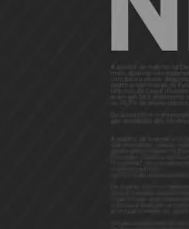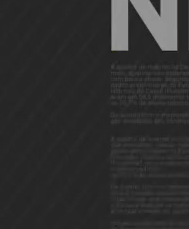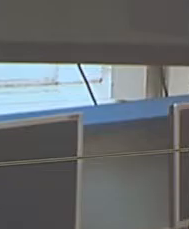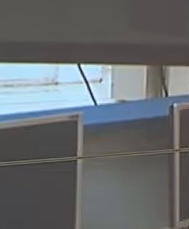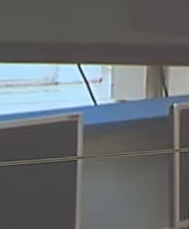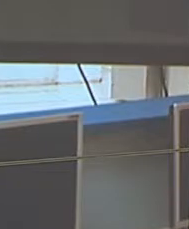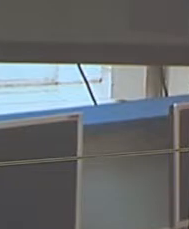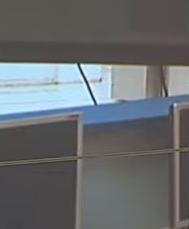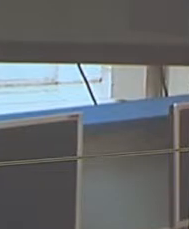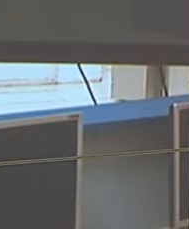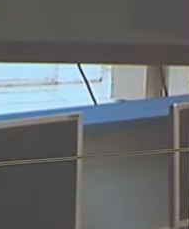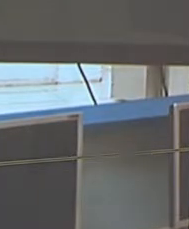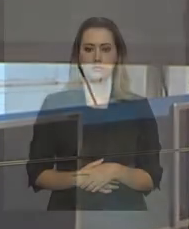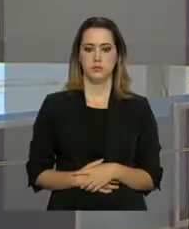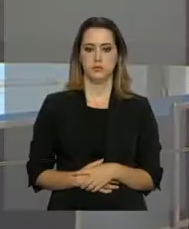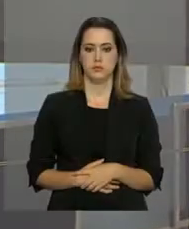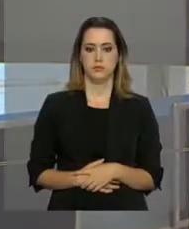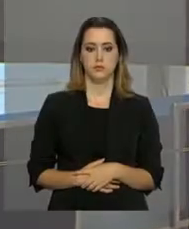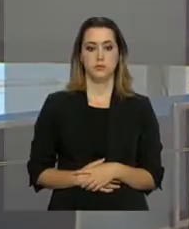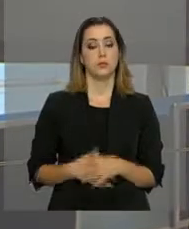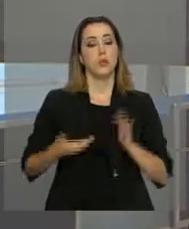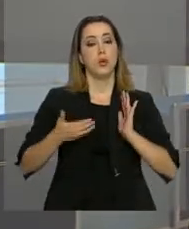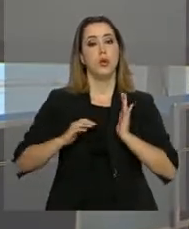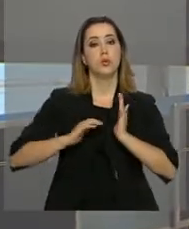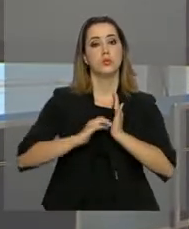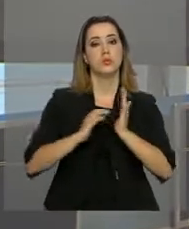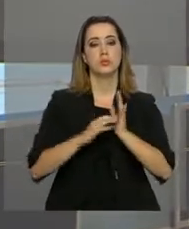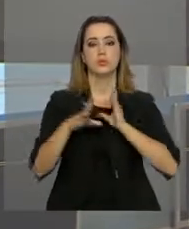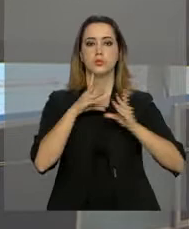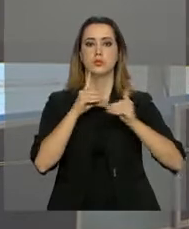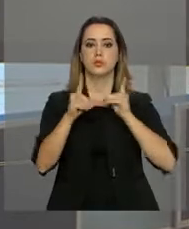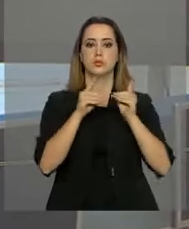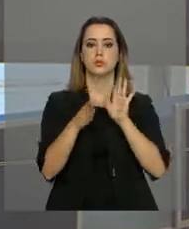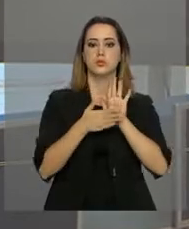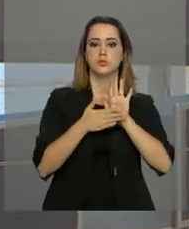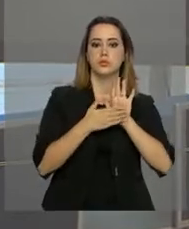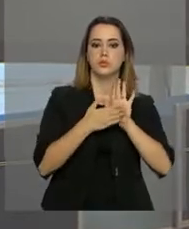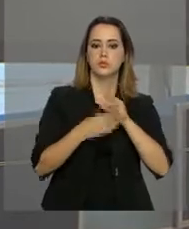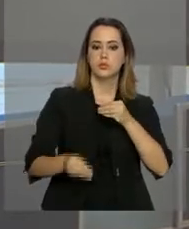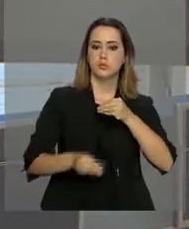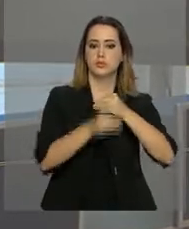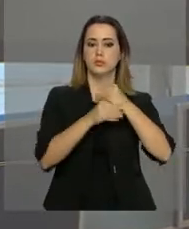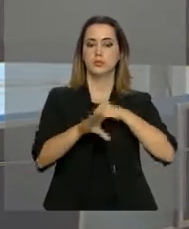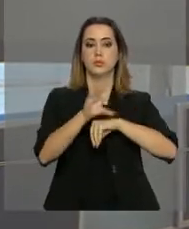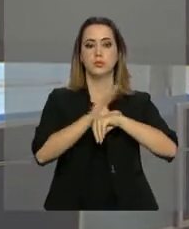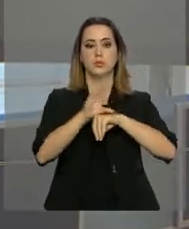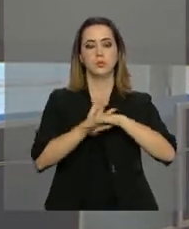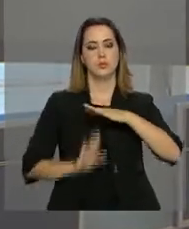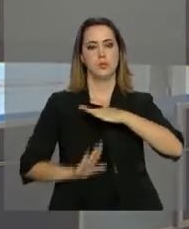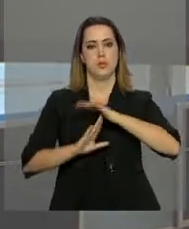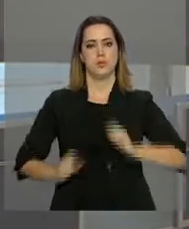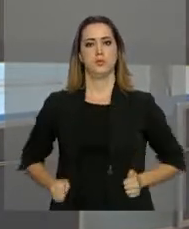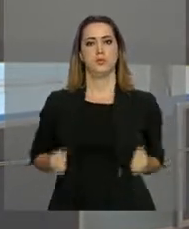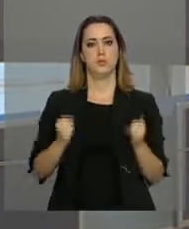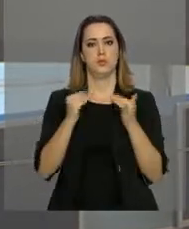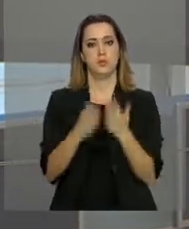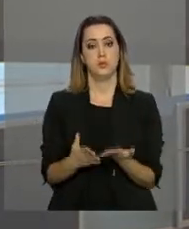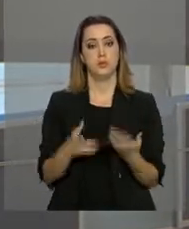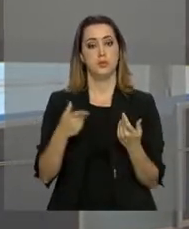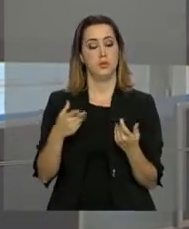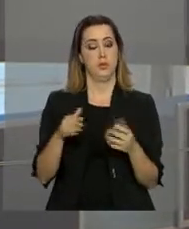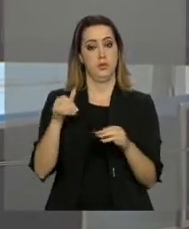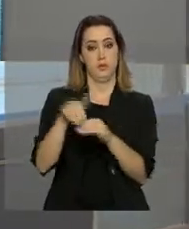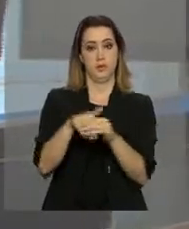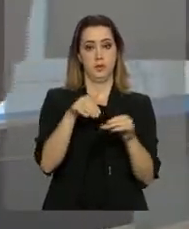no senado está sendo discutida a proposta de emenda à constituição que limita os gastos públicos a pec deve ser votada hoje